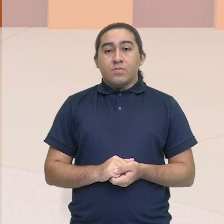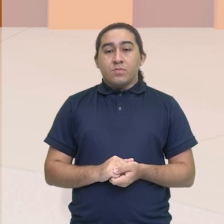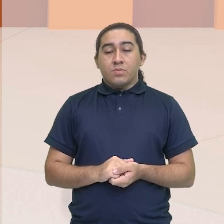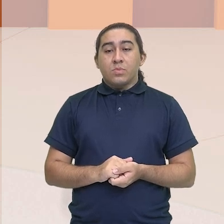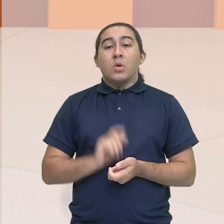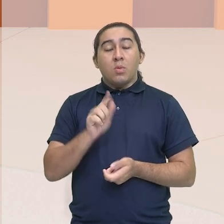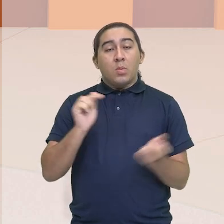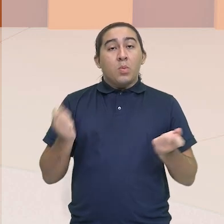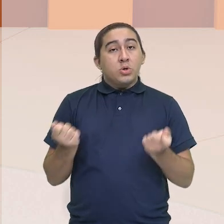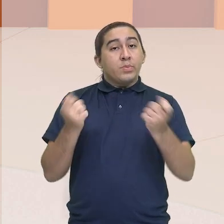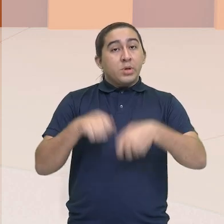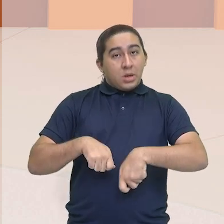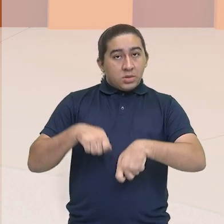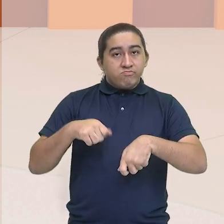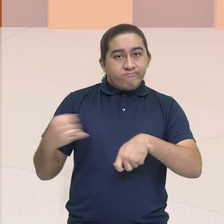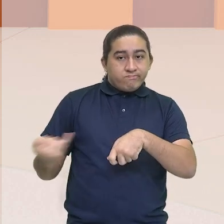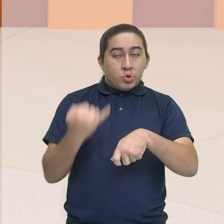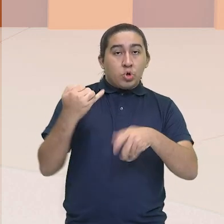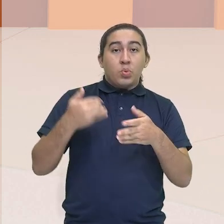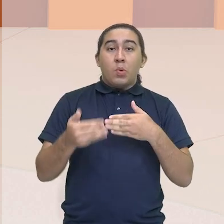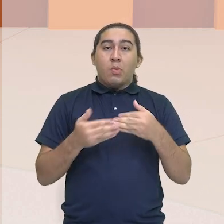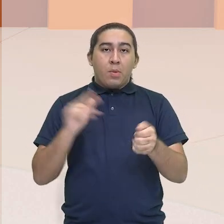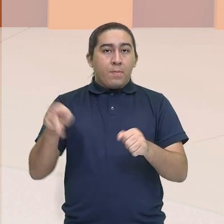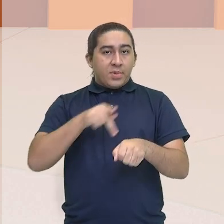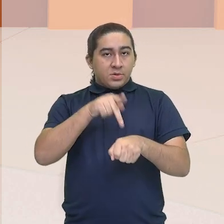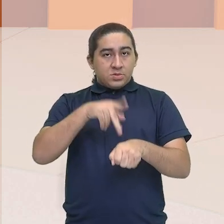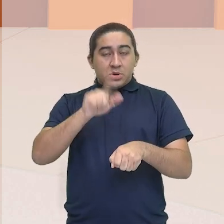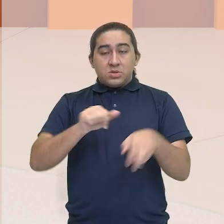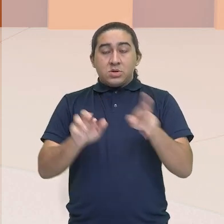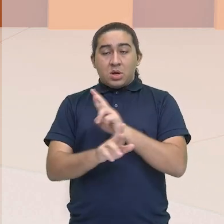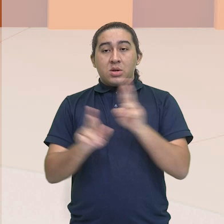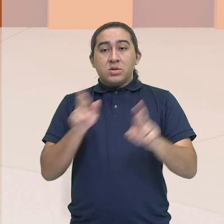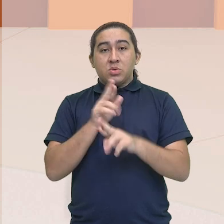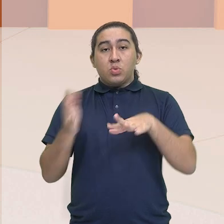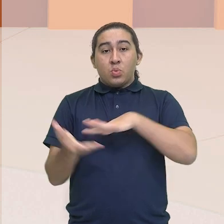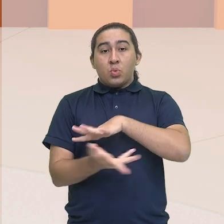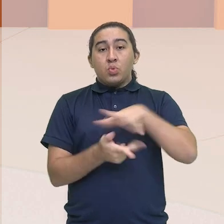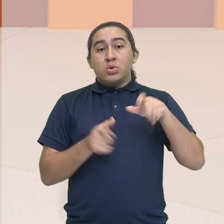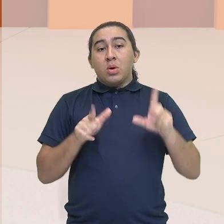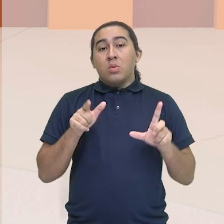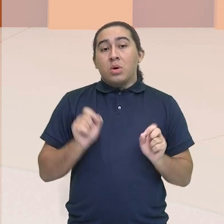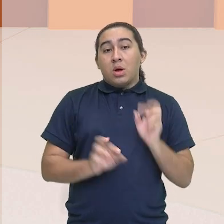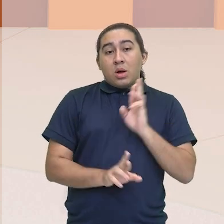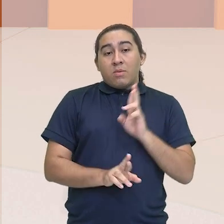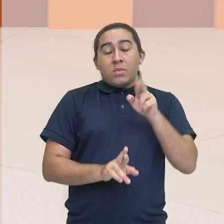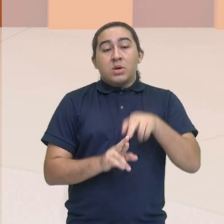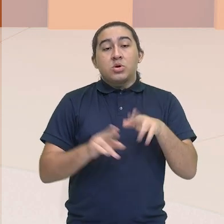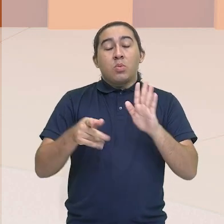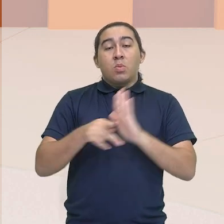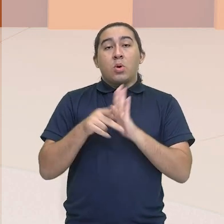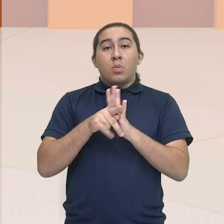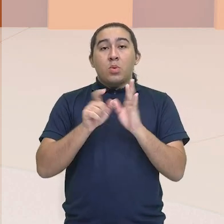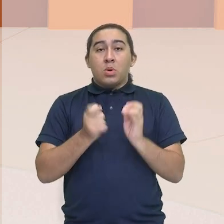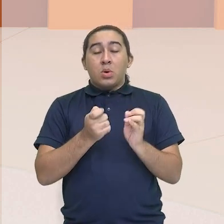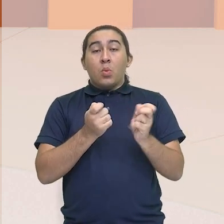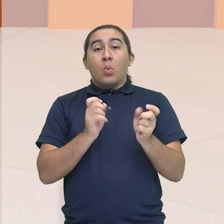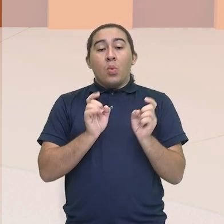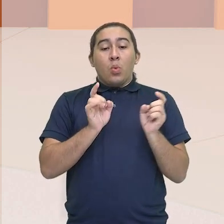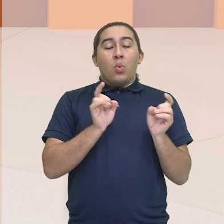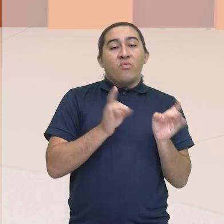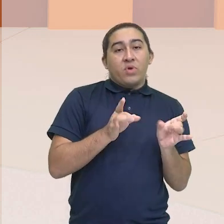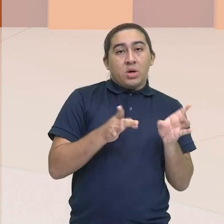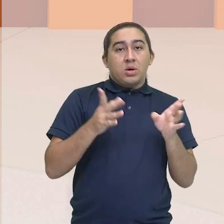muito importantes para qualquer país, nessas relações internacionais, é com relação ao comércio, né? O comércio,